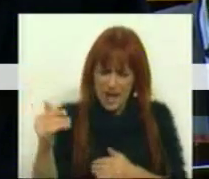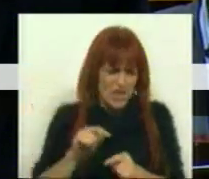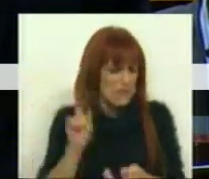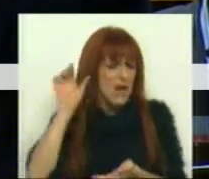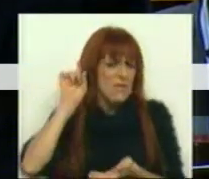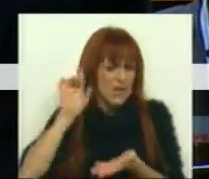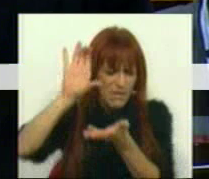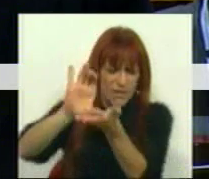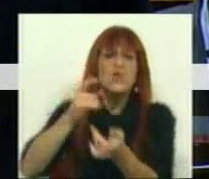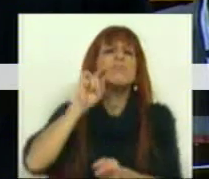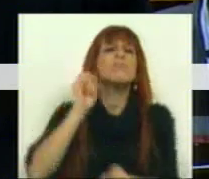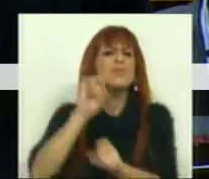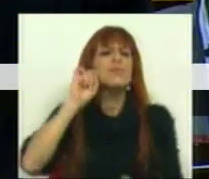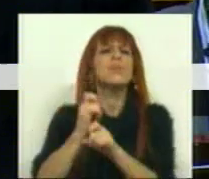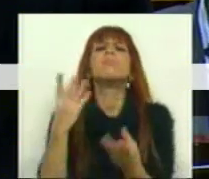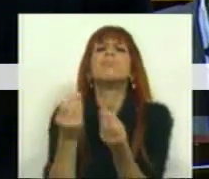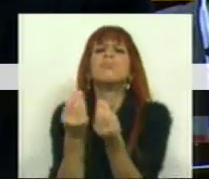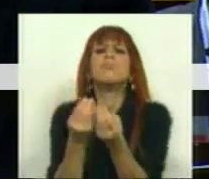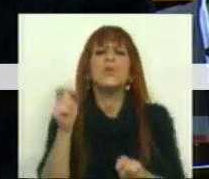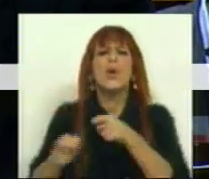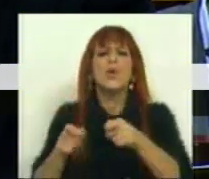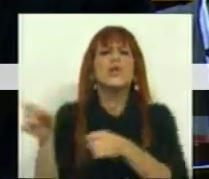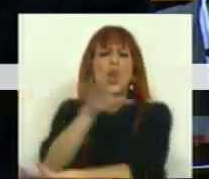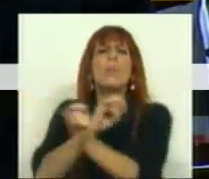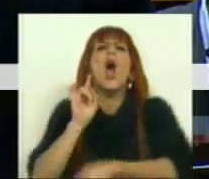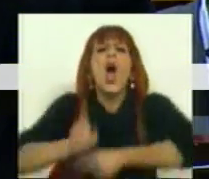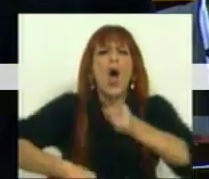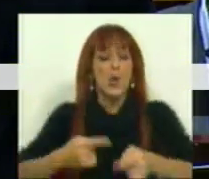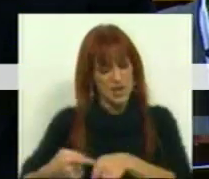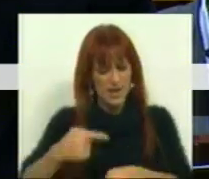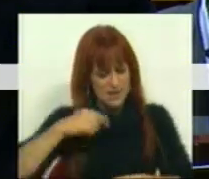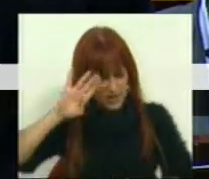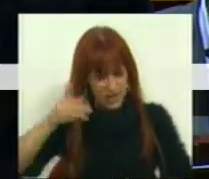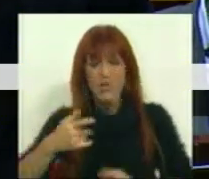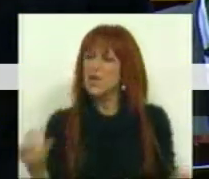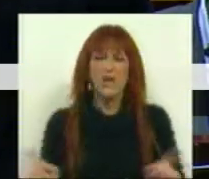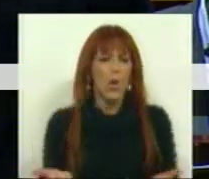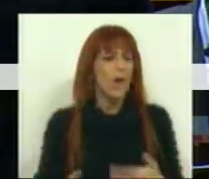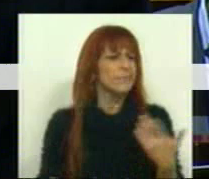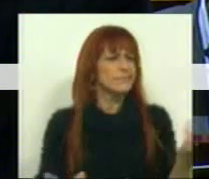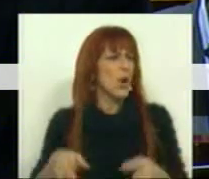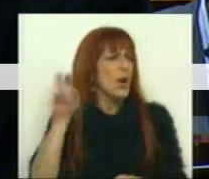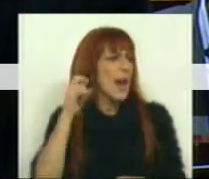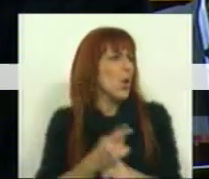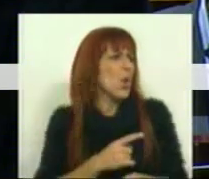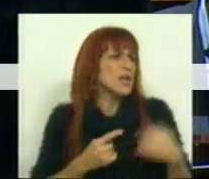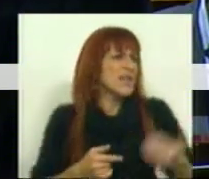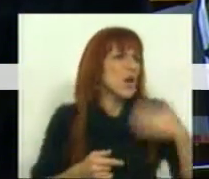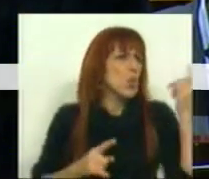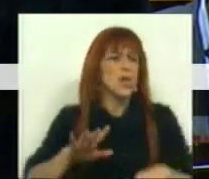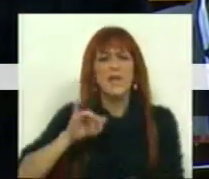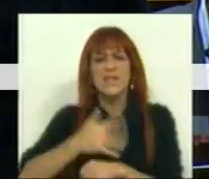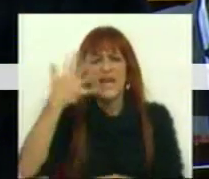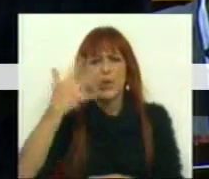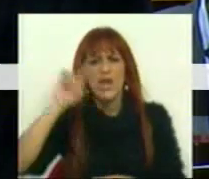de montantes, vai reclamar junto dos organismos europeus. É isso que nos interessa saber e não estar a ouvir uma coisa num dia e